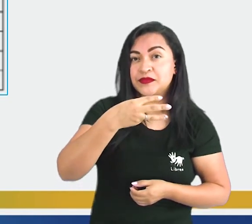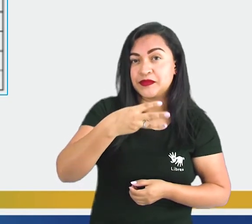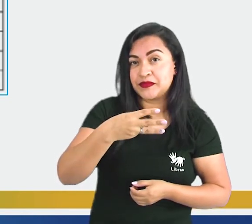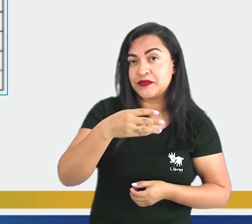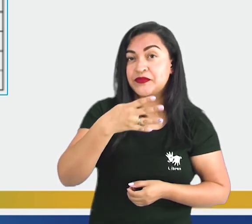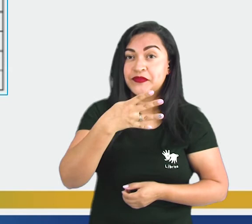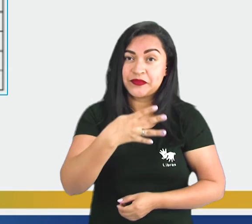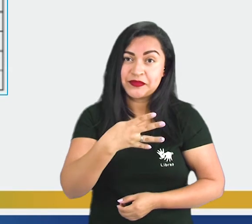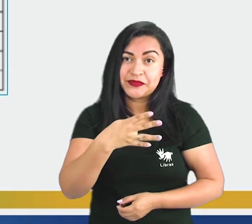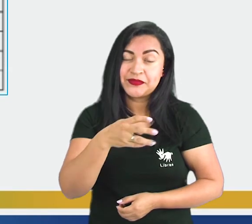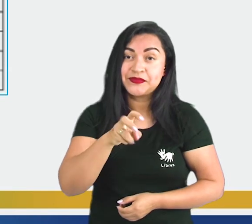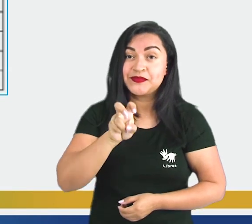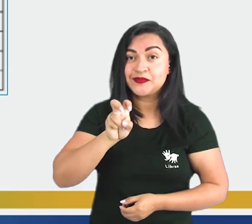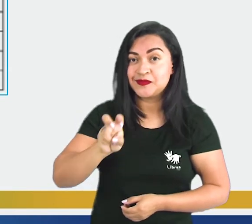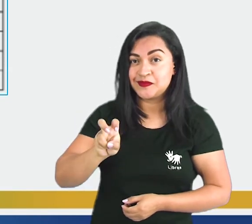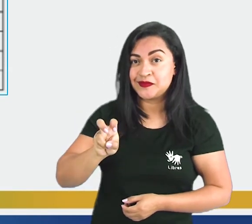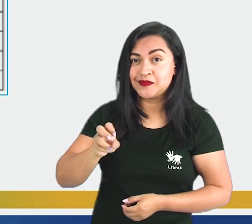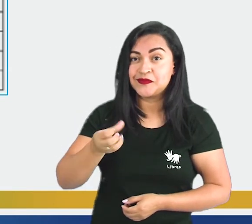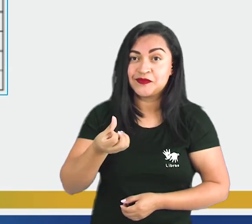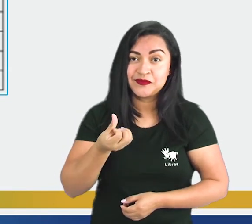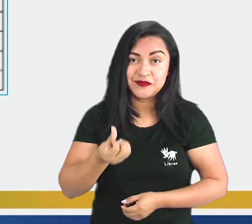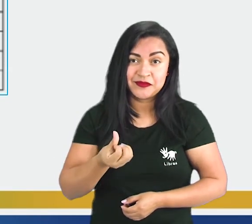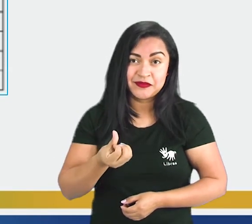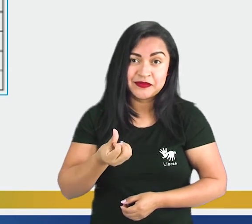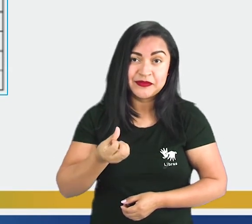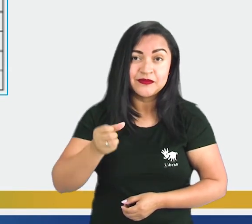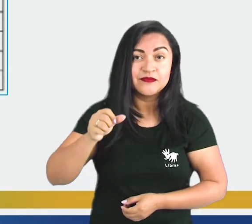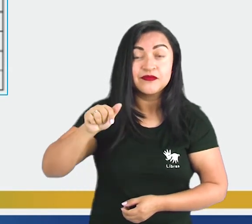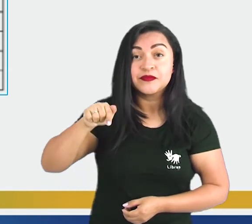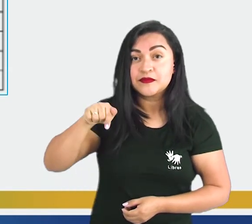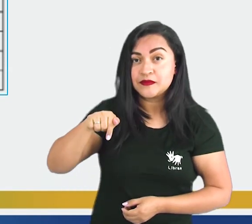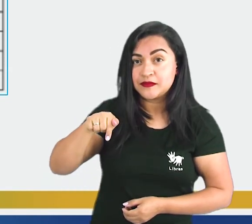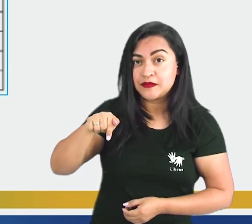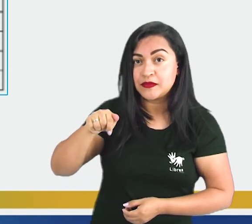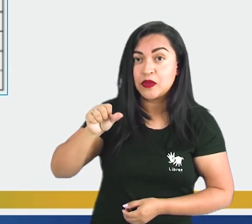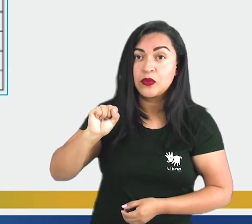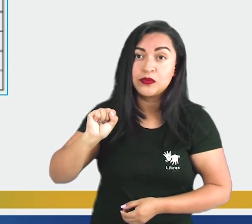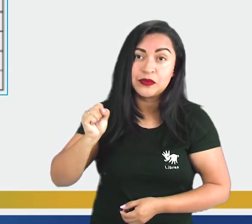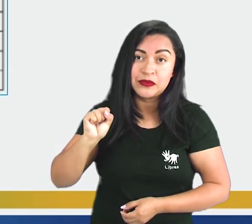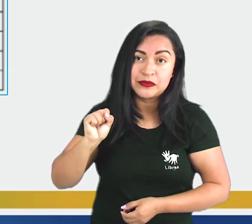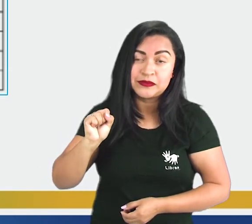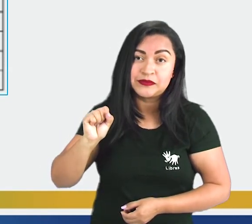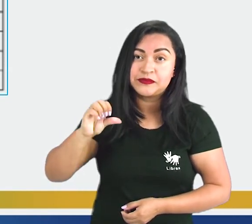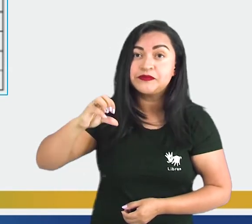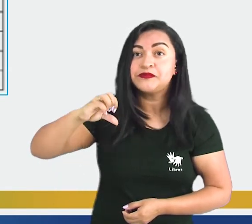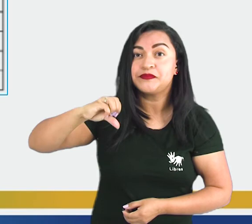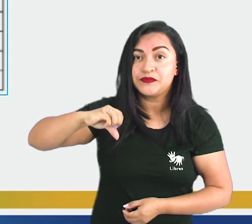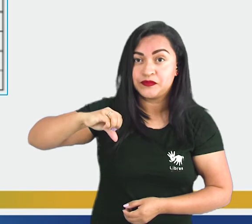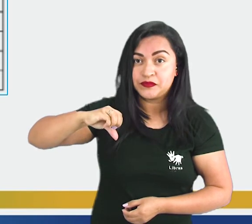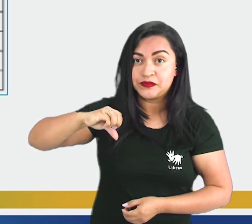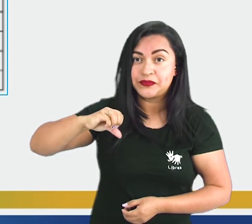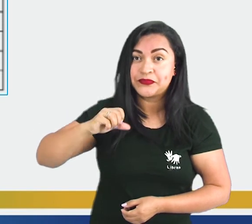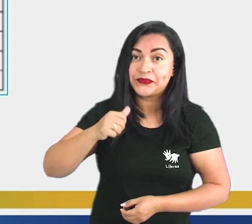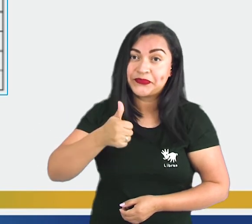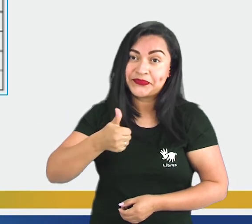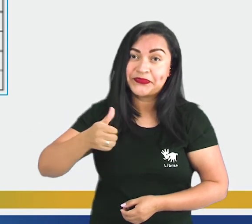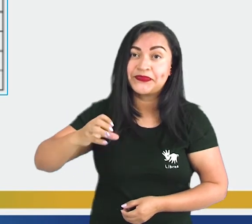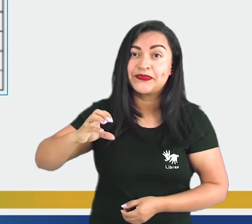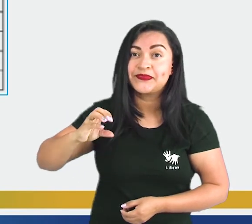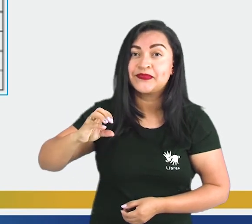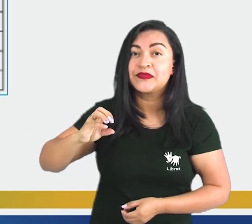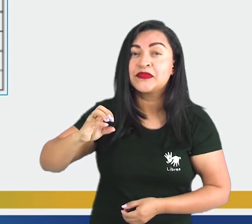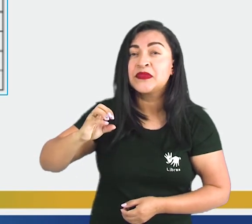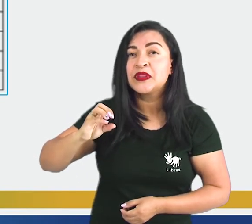3, 4, 5, 6, 7, 8, 9 e